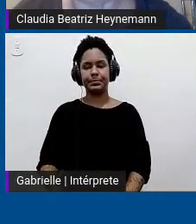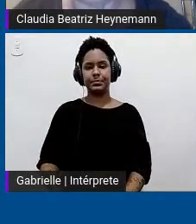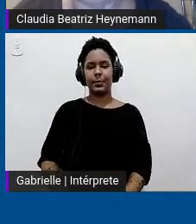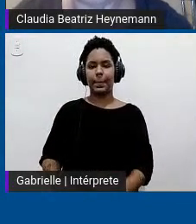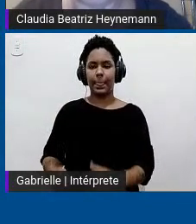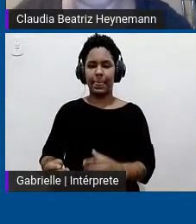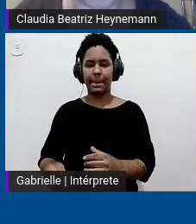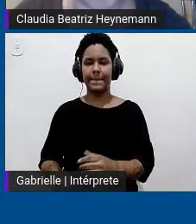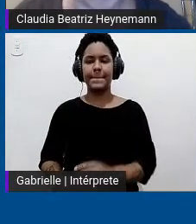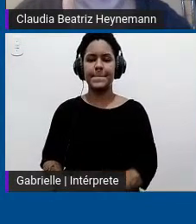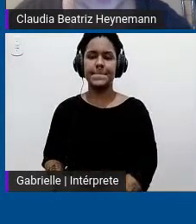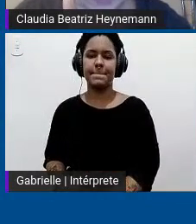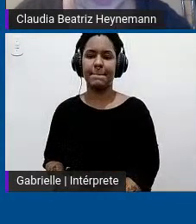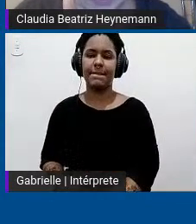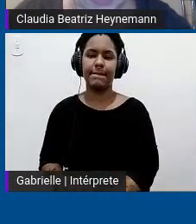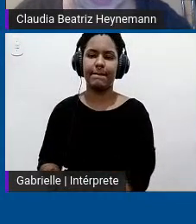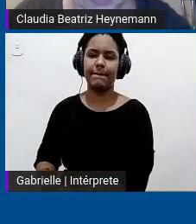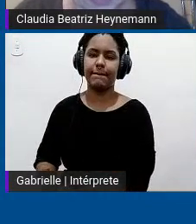E